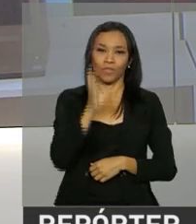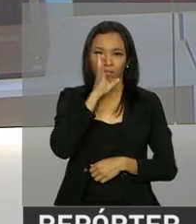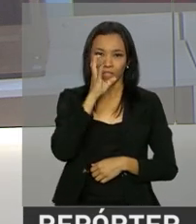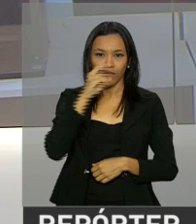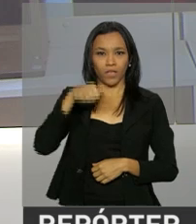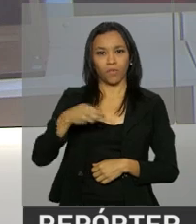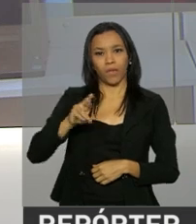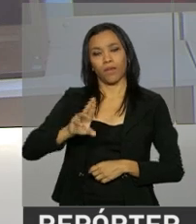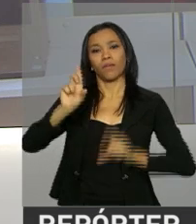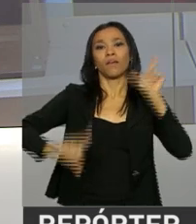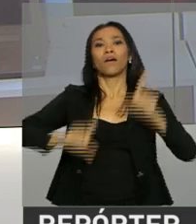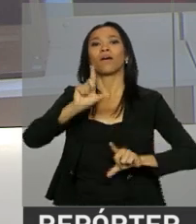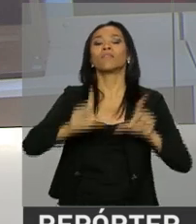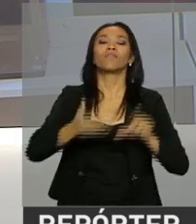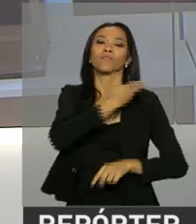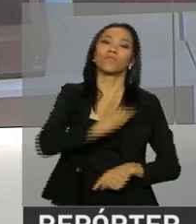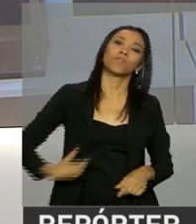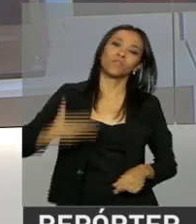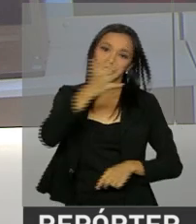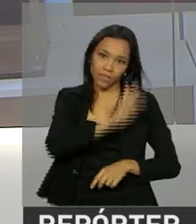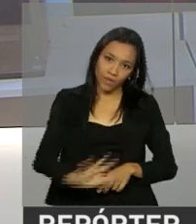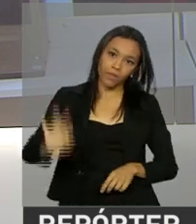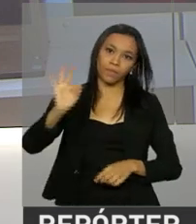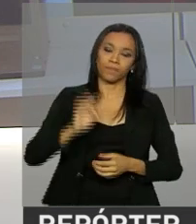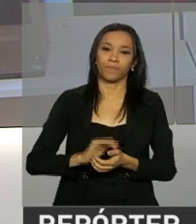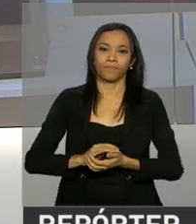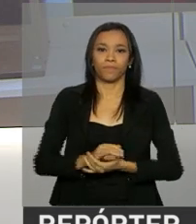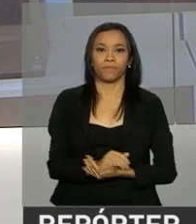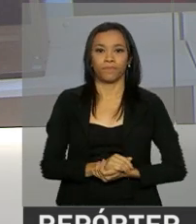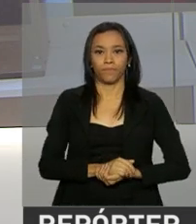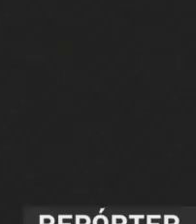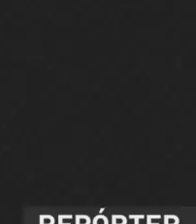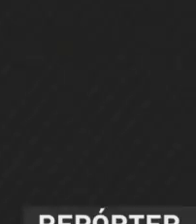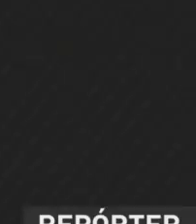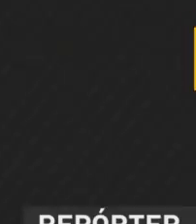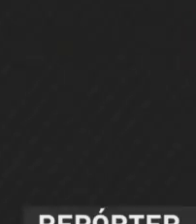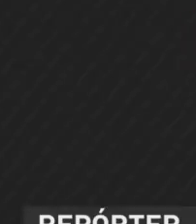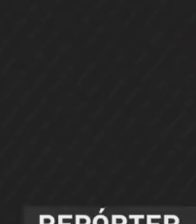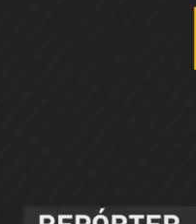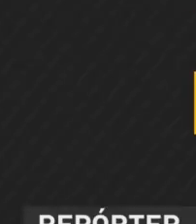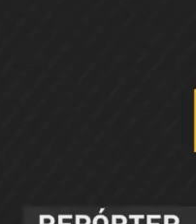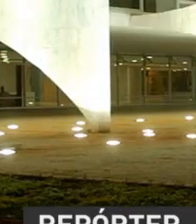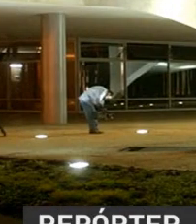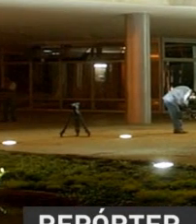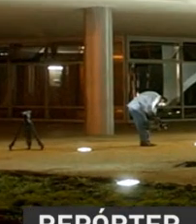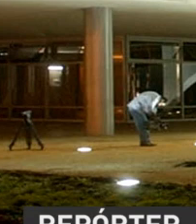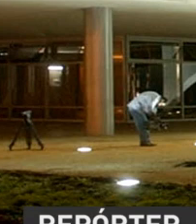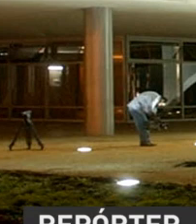gente aqui na NBR, a TV do Governo Federal.